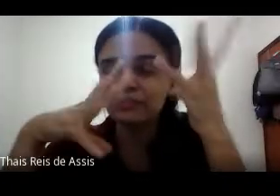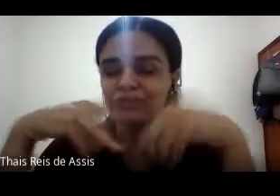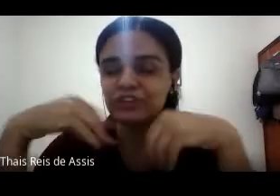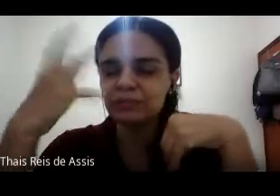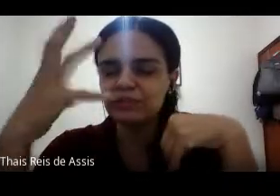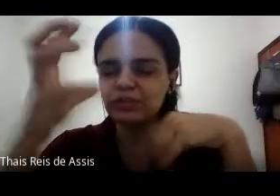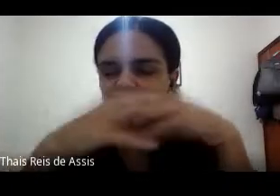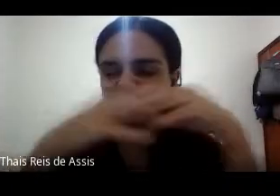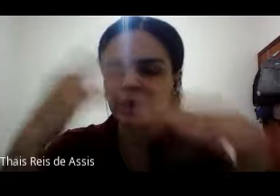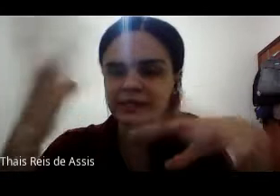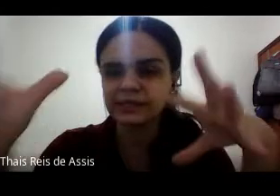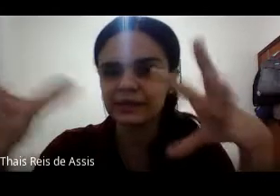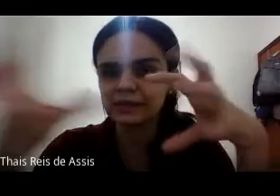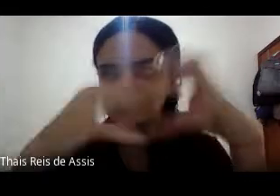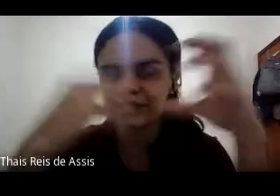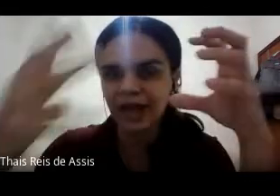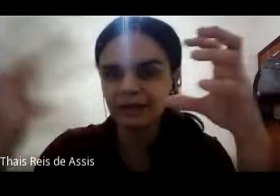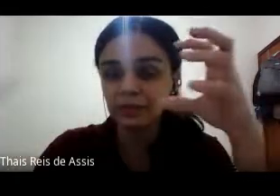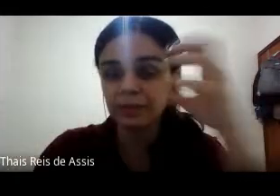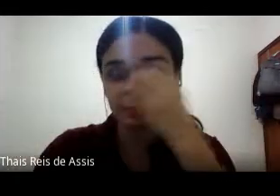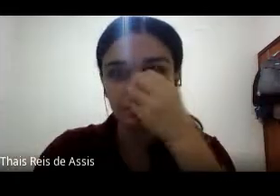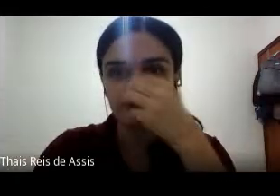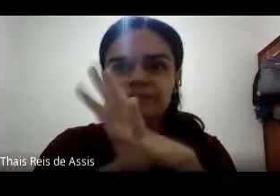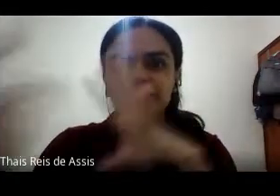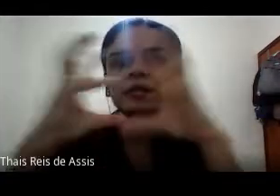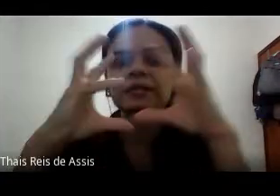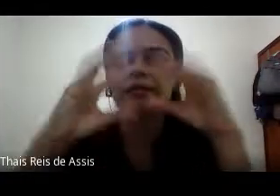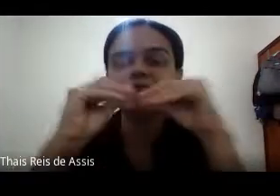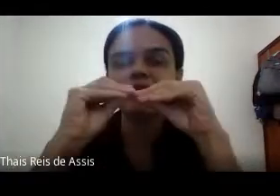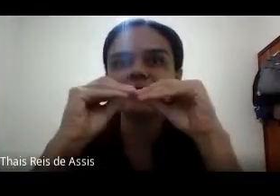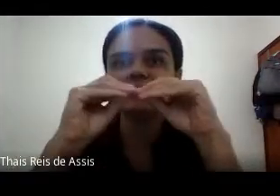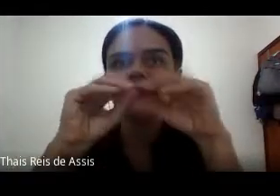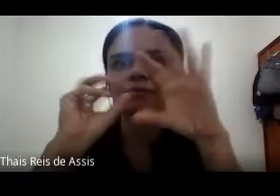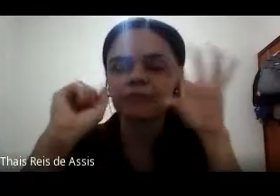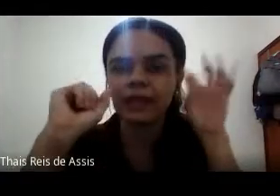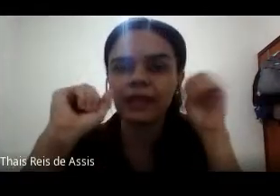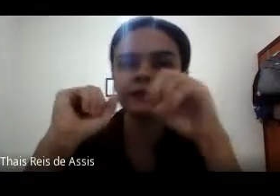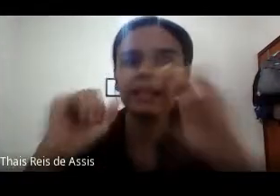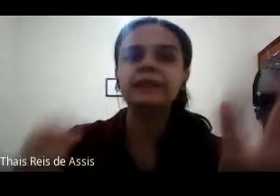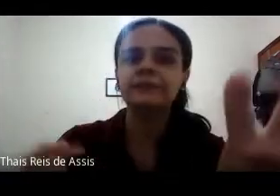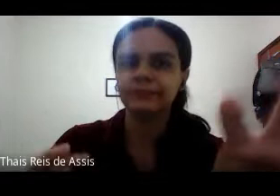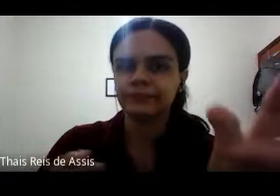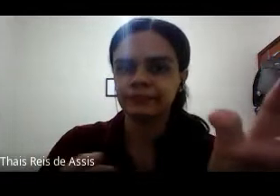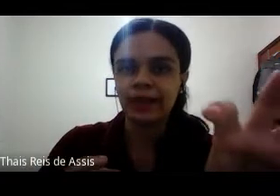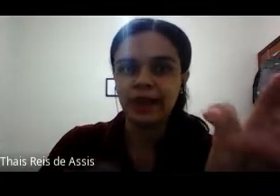de um tipo de informação, de dados sobre a mesma coisa. Então, a informação, ela está